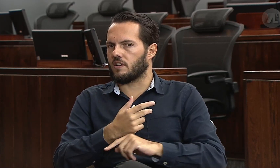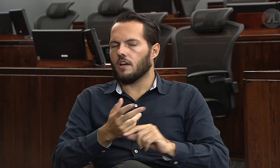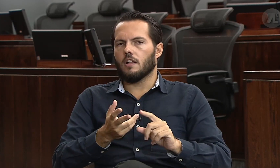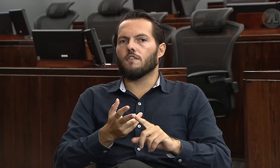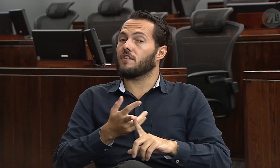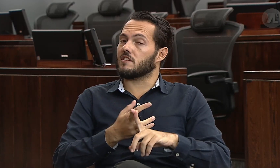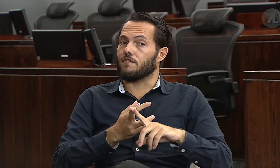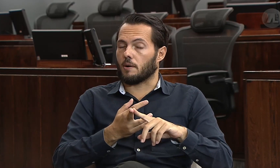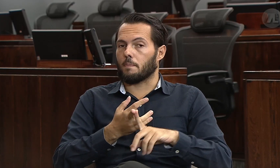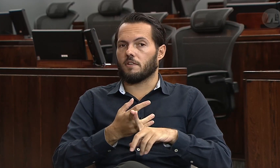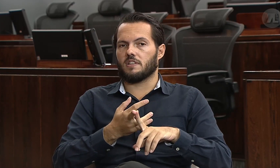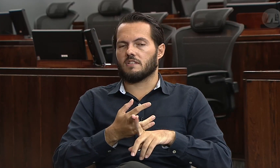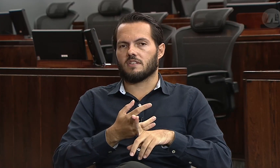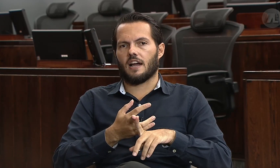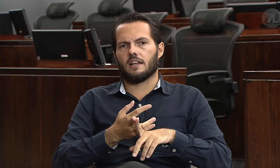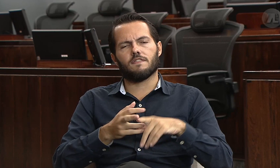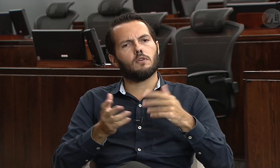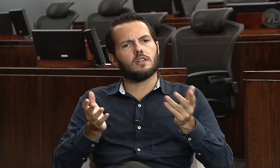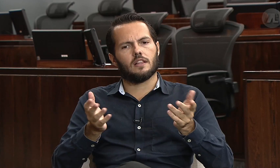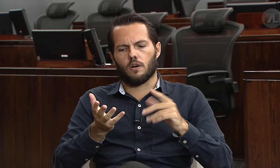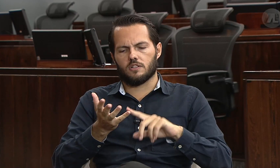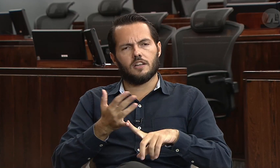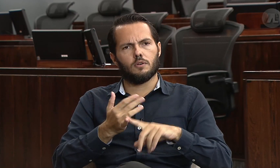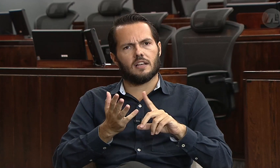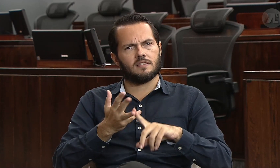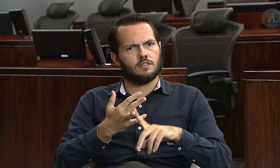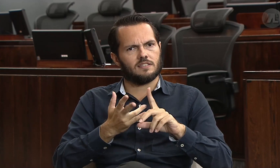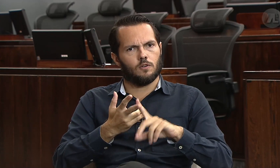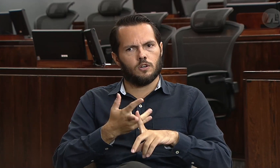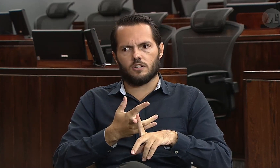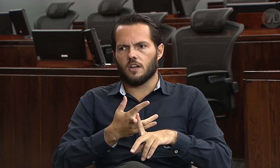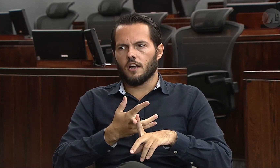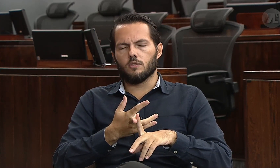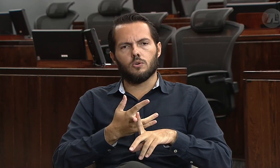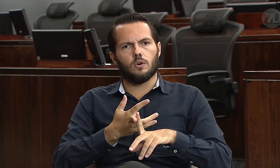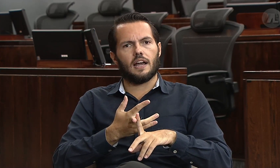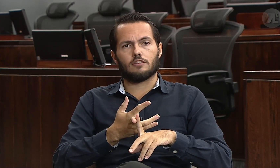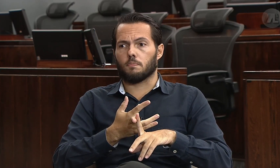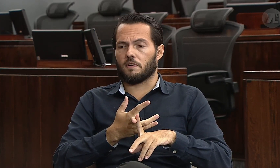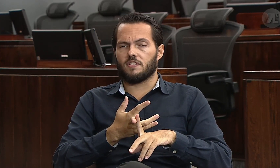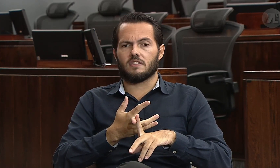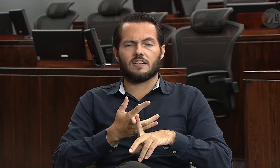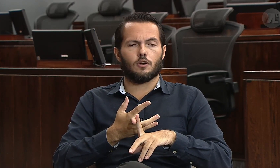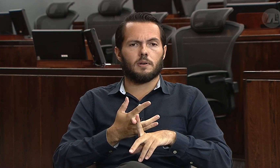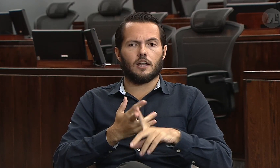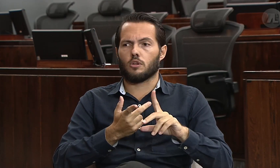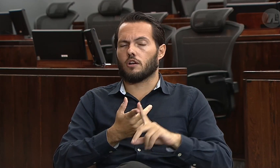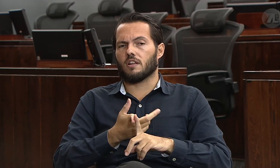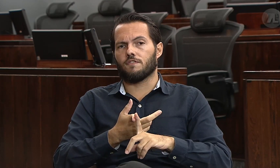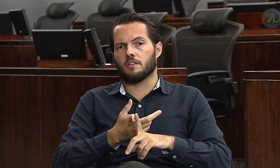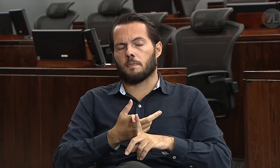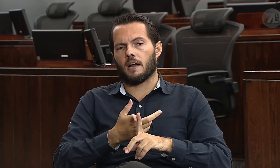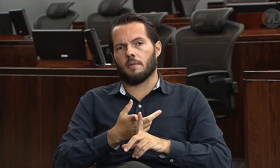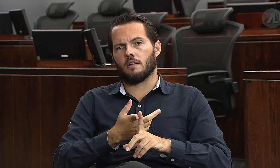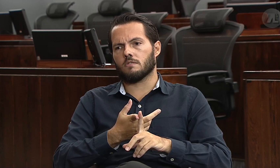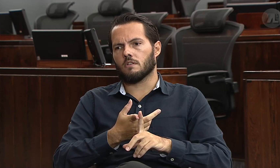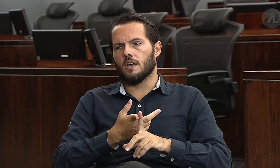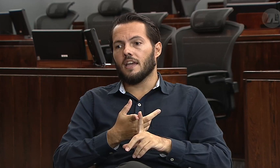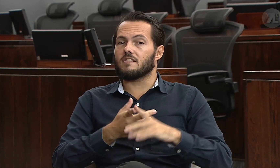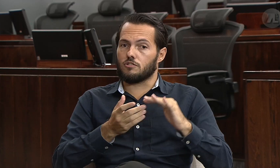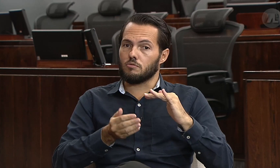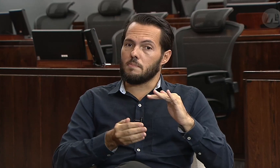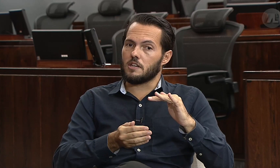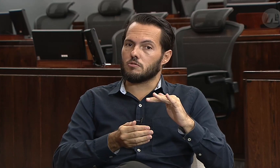administrativa, não fez reforma previdenciária? Vai cortar da onde? Da educação, da saúde, do gasto previdenciário obrigatório, da folha de